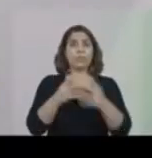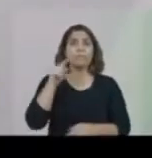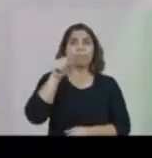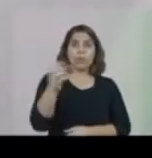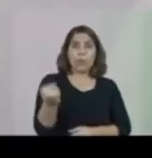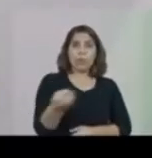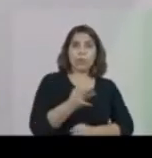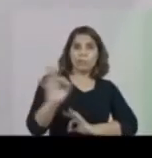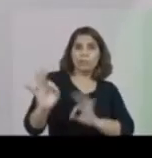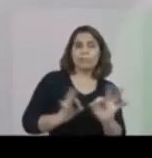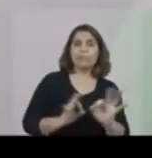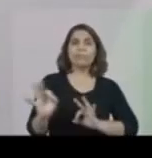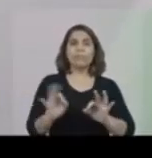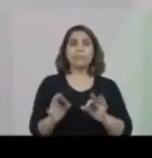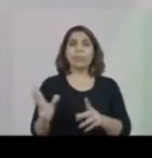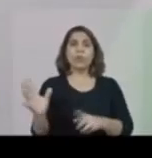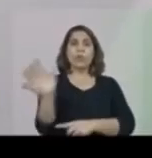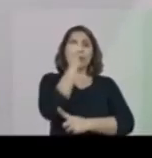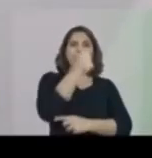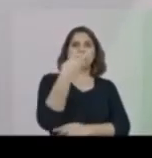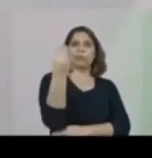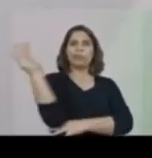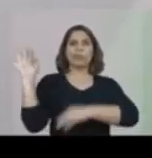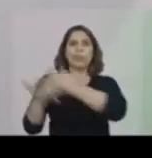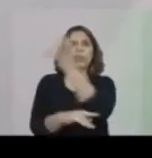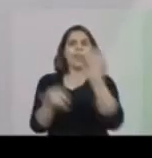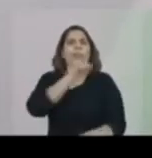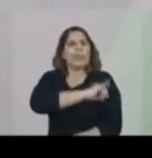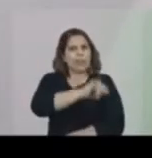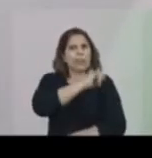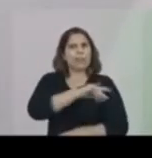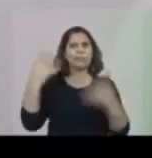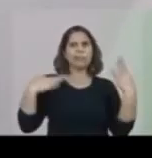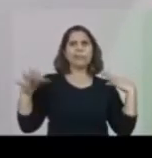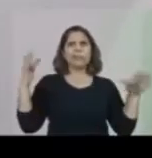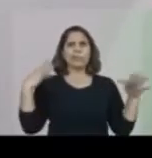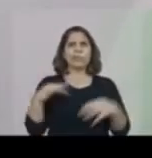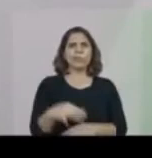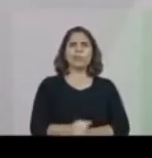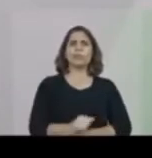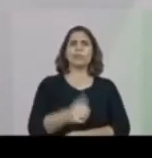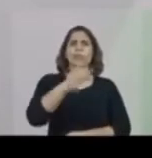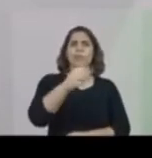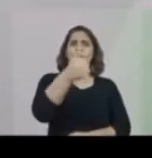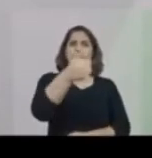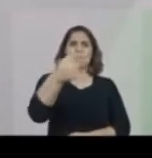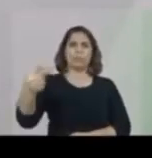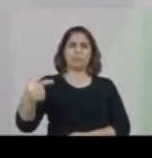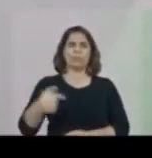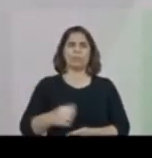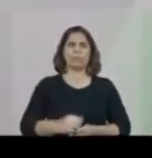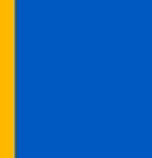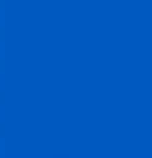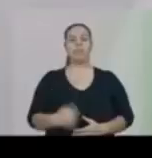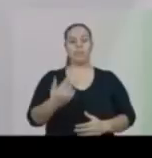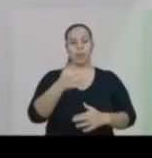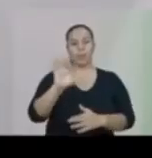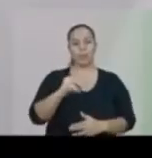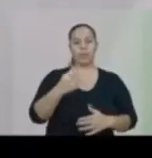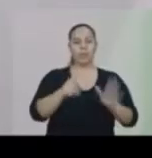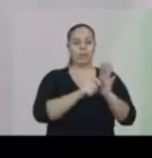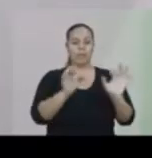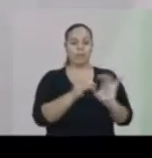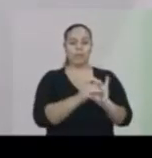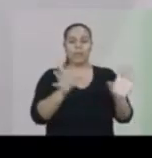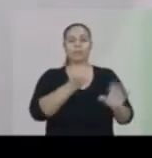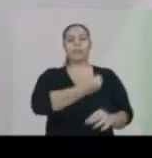Convoco você para um novo projeto, recuperar o nosso Rio através do meio ambiente e do turismo. Marco Aurélio Paz, 10177. Por um Rio livre